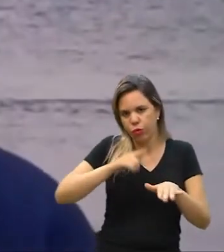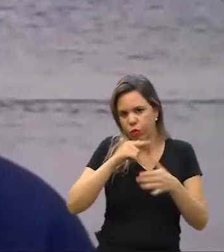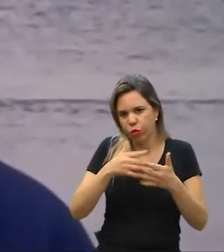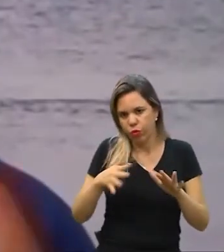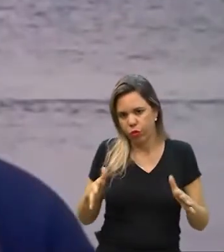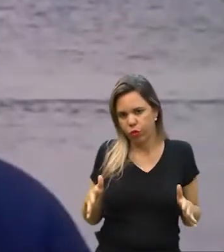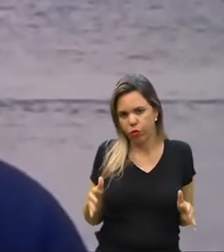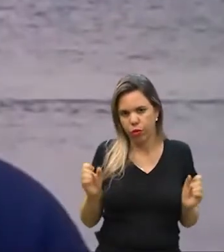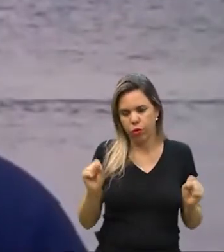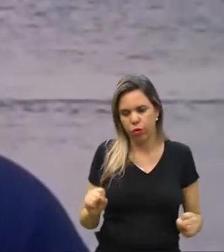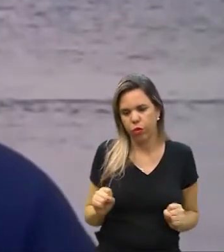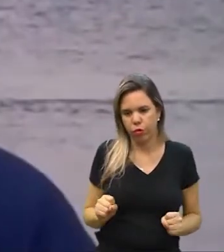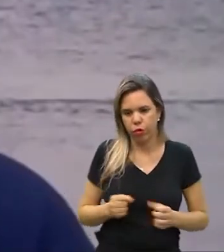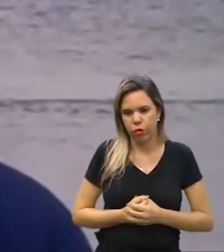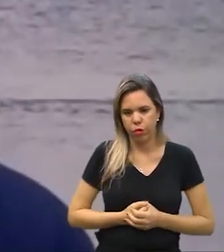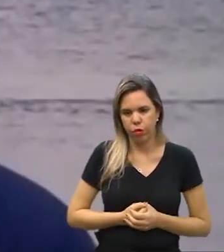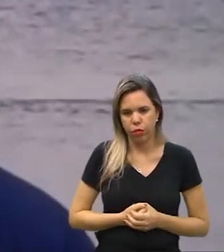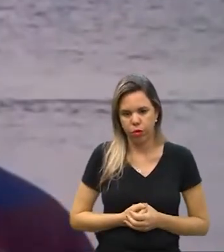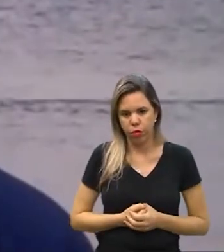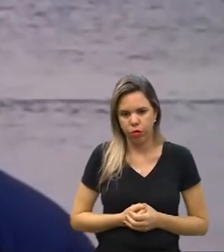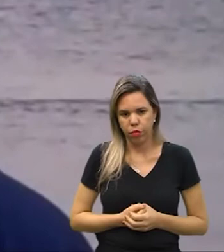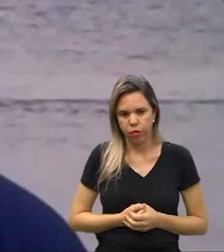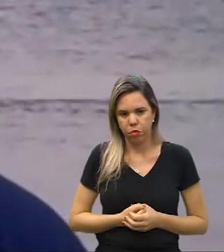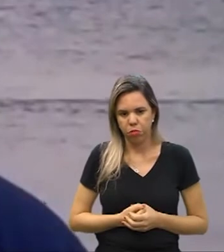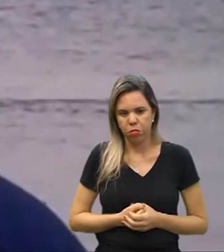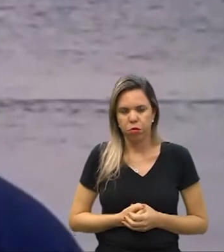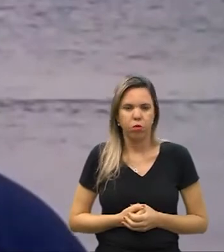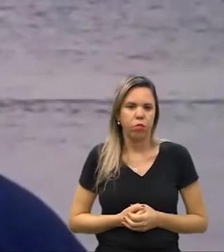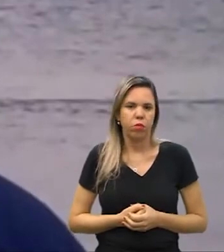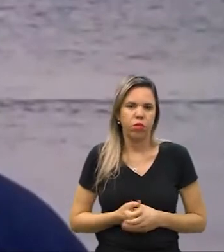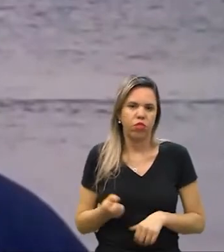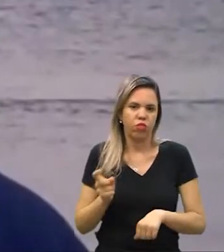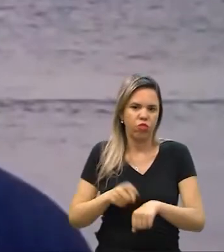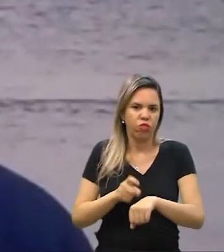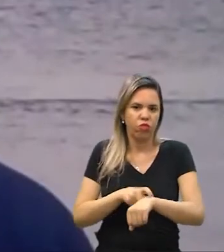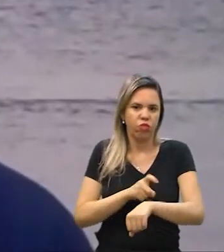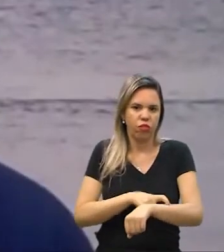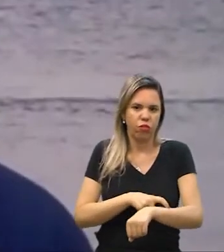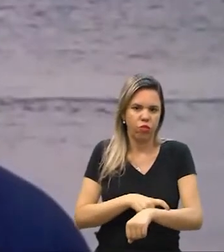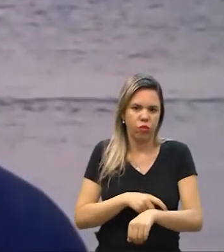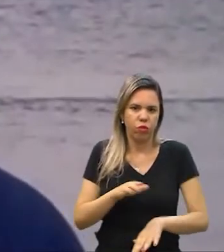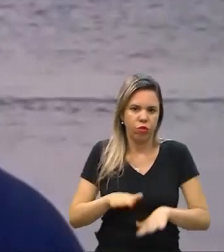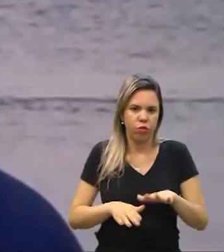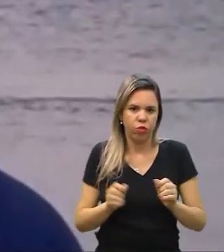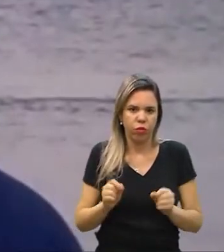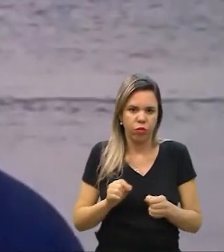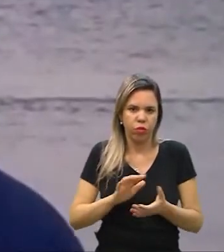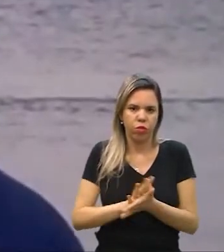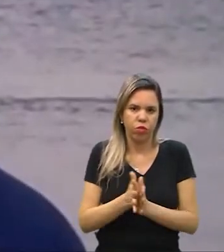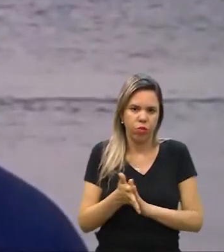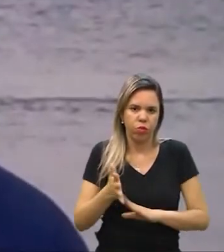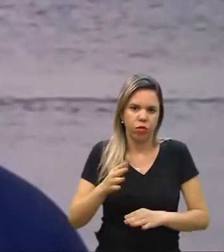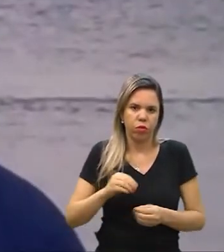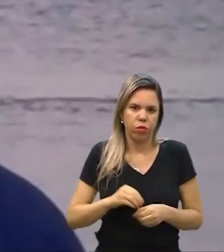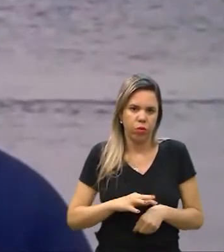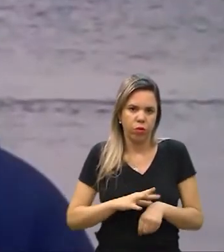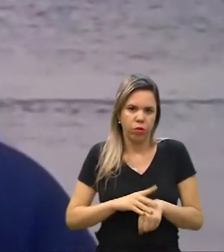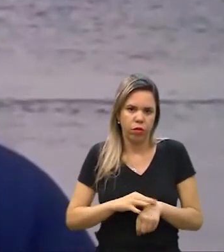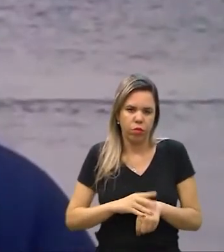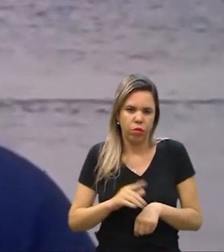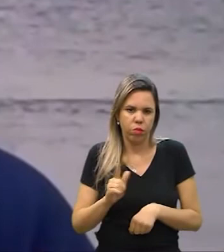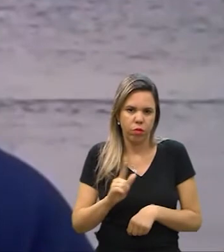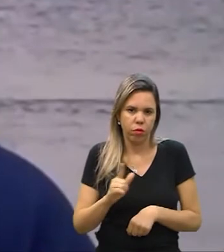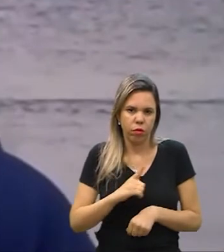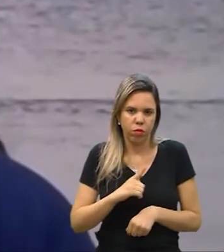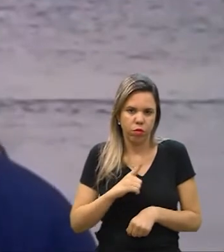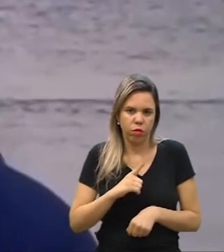água, tudo, podem bater sem querer no espinho e tal, e aí podem se machucar. E, claro,